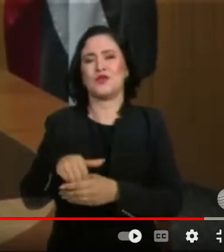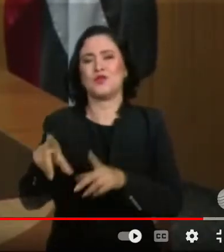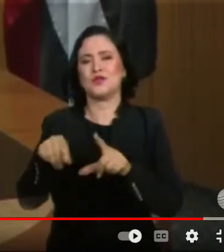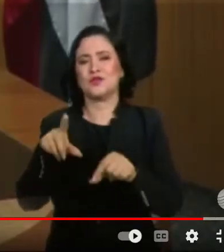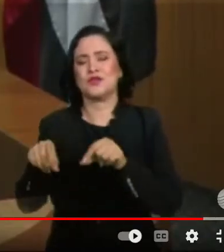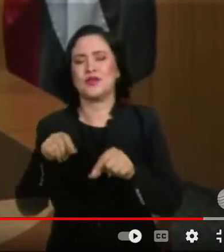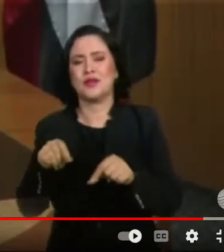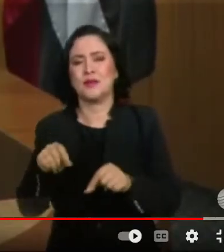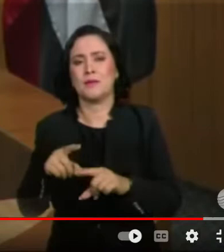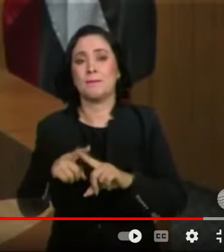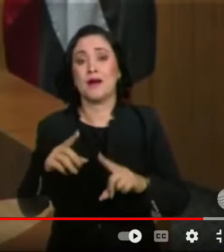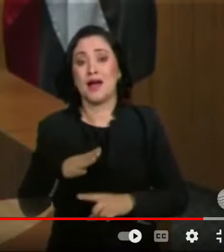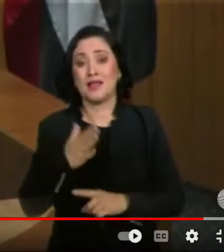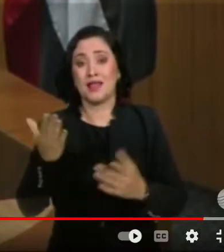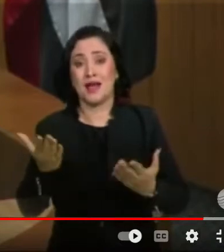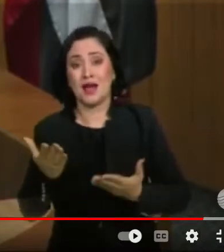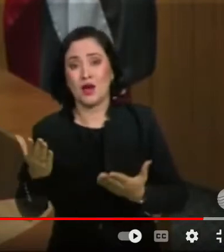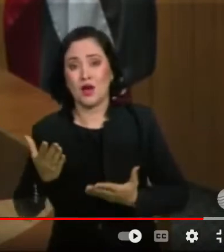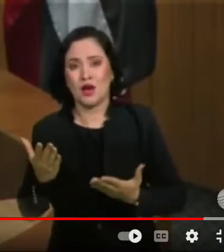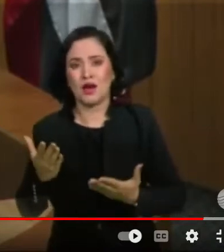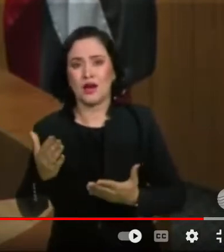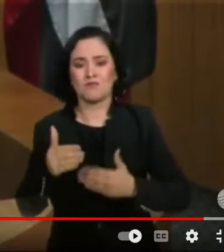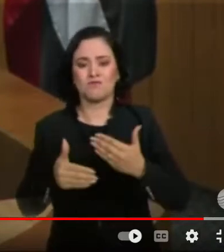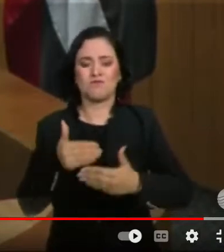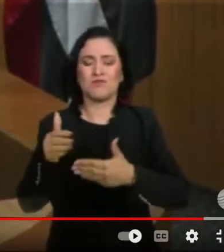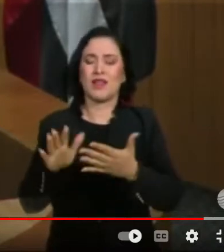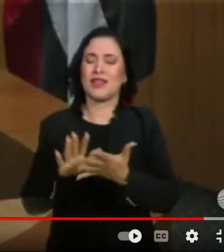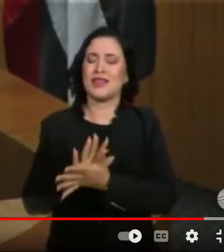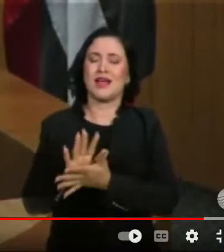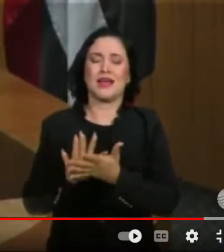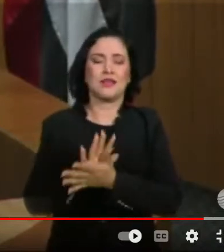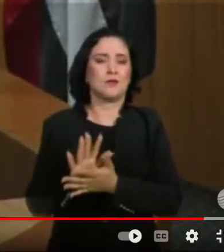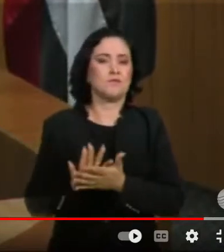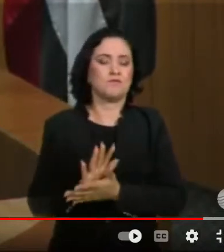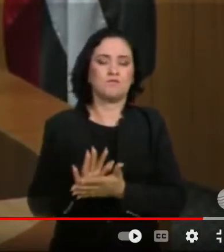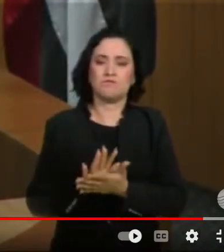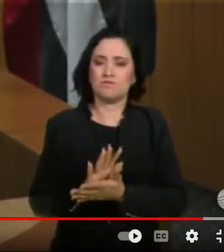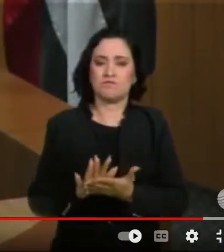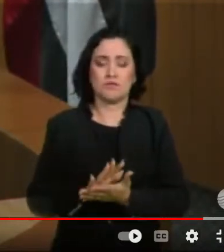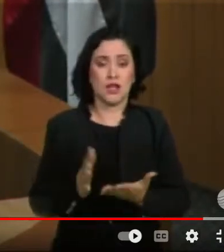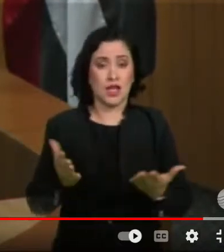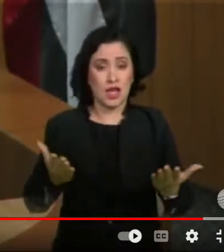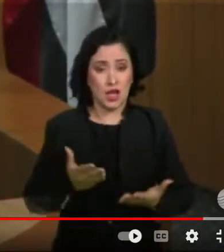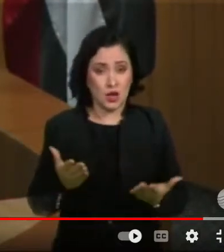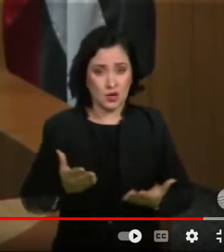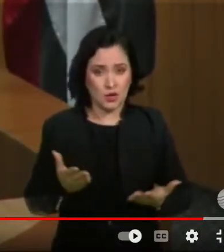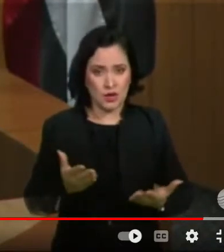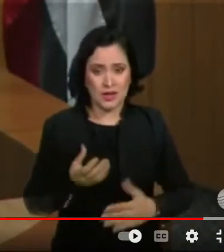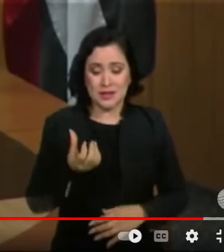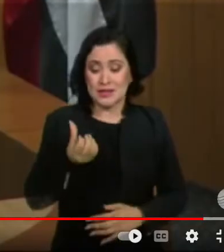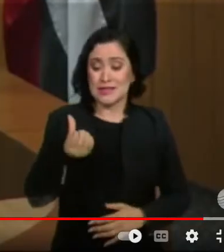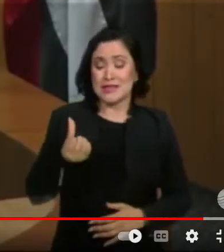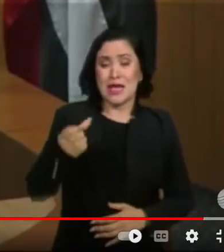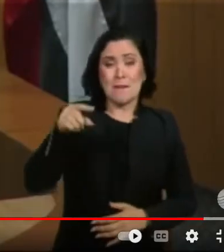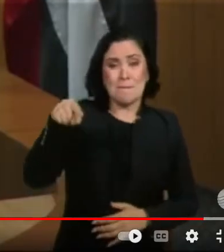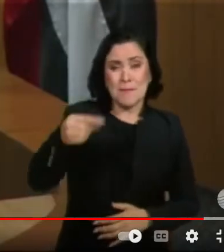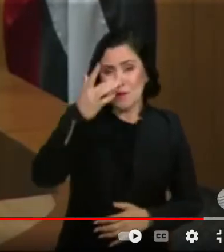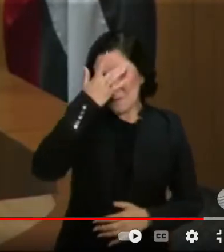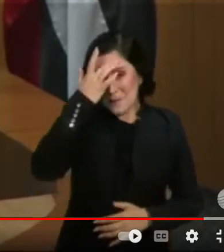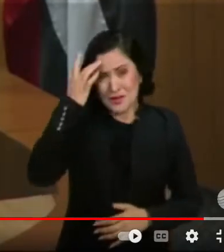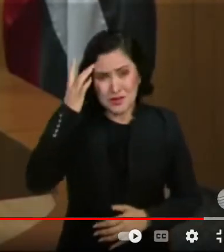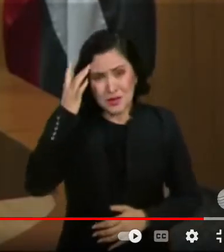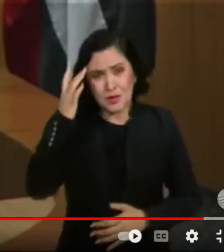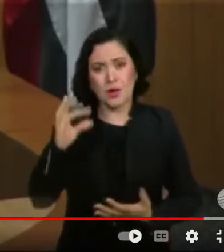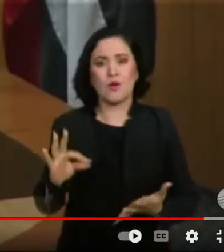nada aconteceu. E agora está aí na esperança de emprego, empregando, deputado Cascaria, 6 mil pessoas. O prefeito